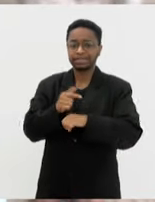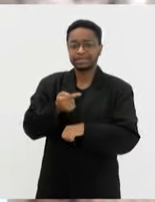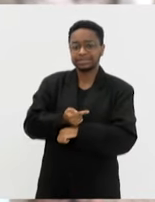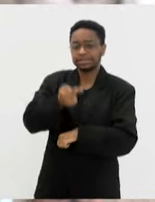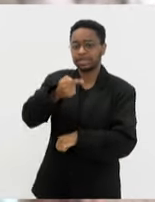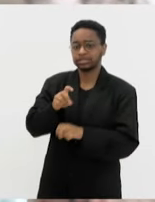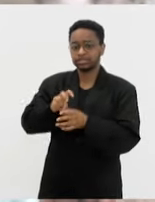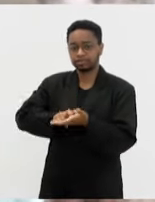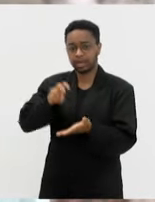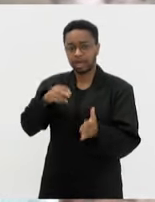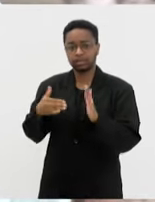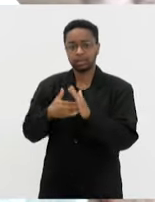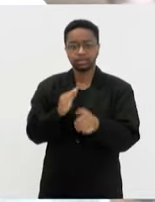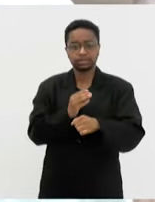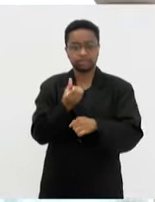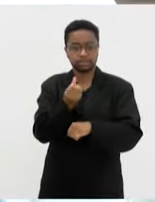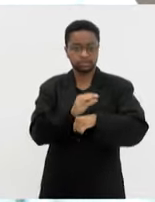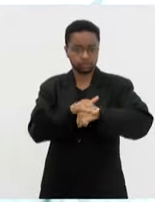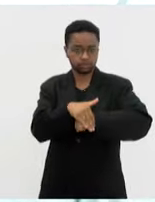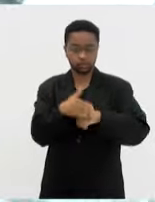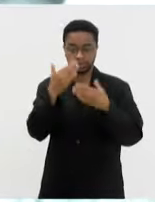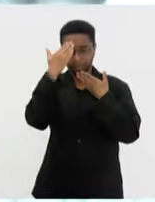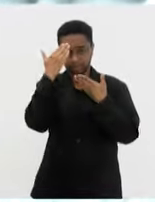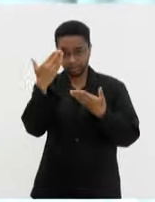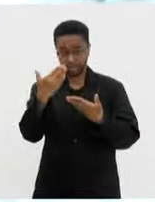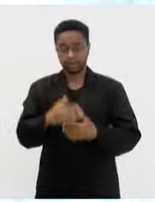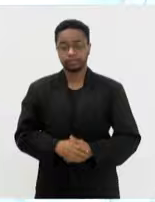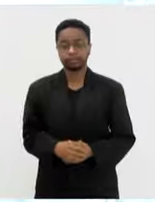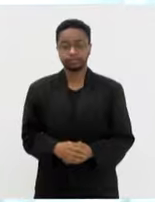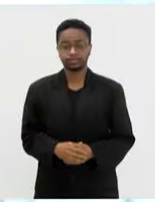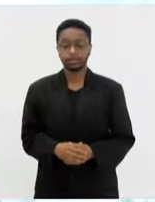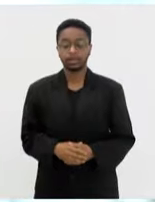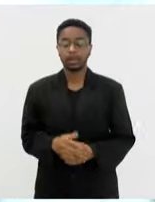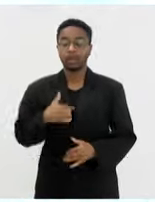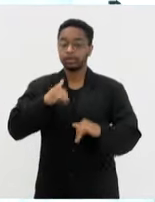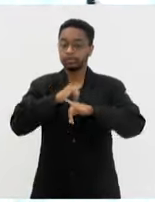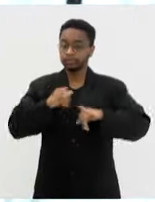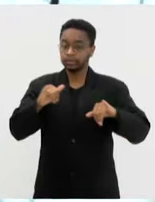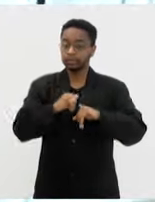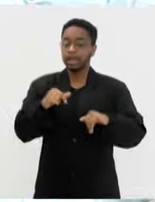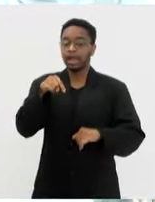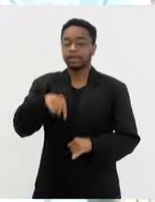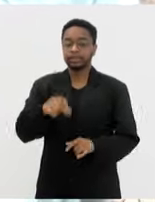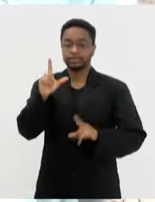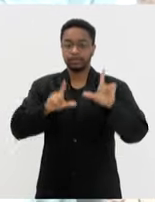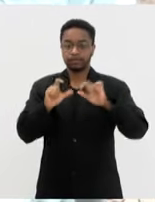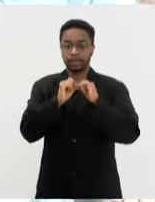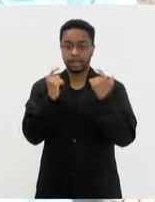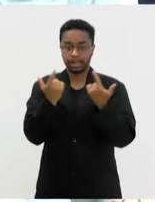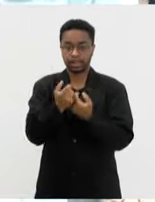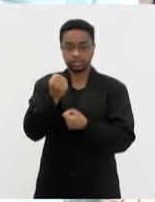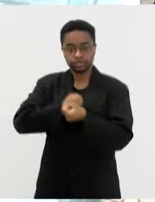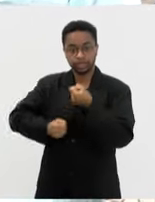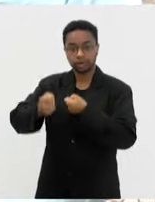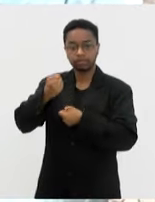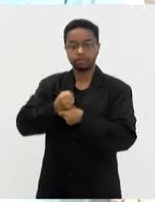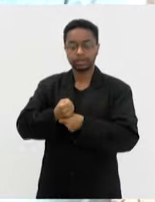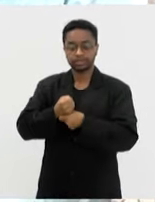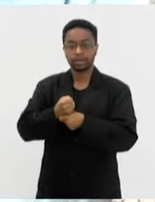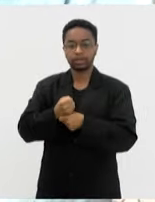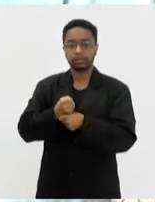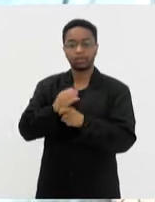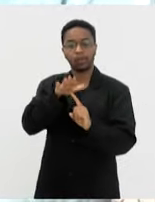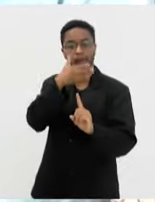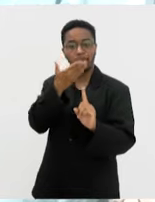horas. Obrigado, doutor Luiz. Reforçando aí que a TV Alerj, no ano passado, ela condecorou a cantora Ludmilla